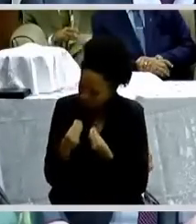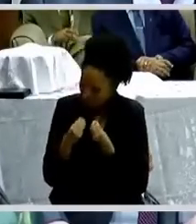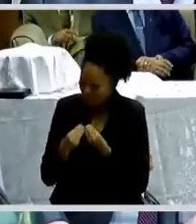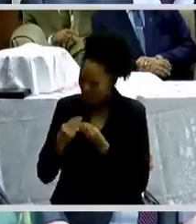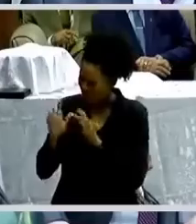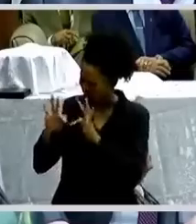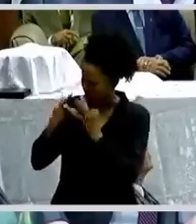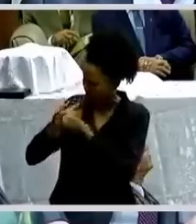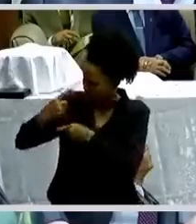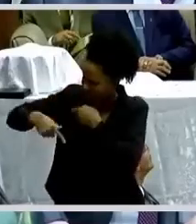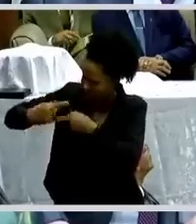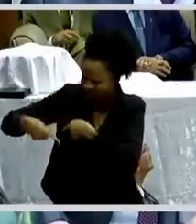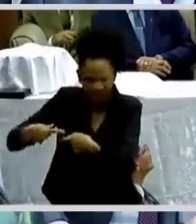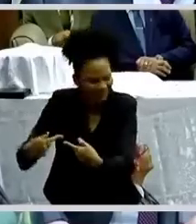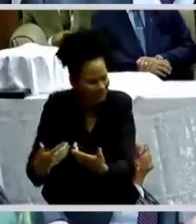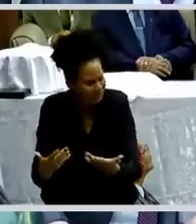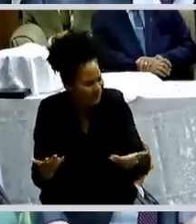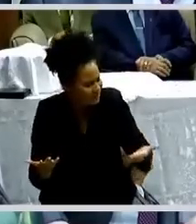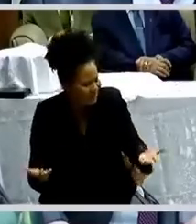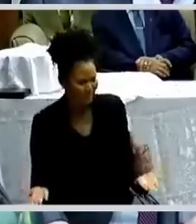Davi?